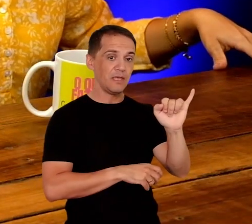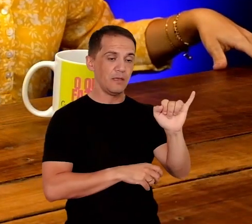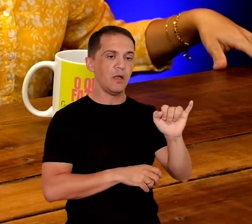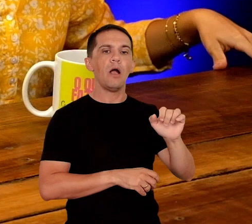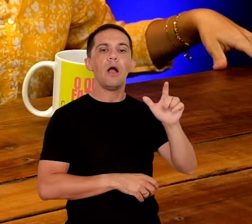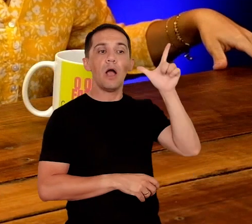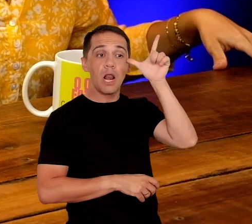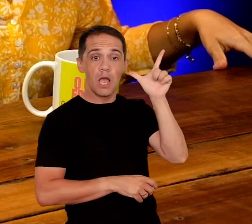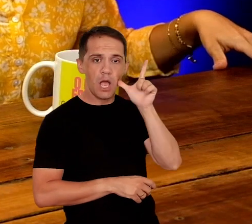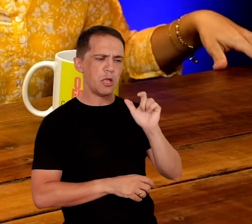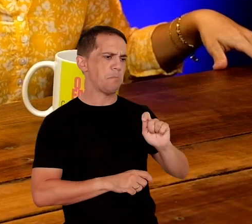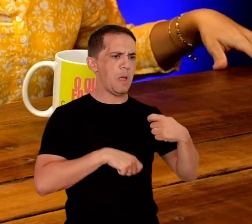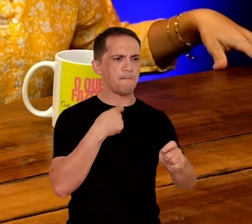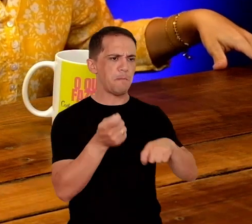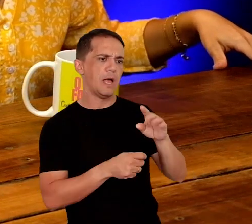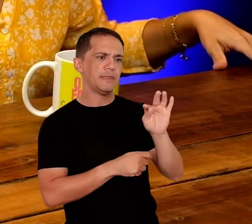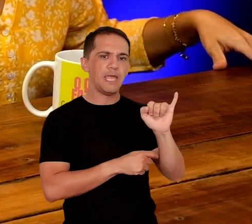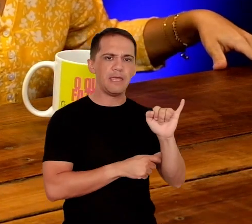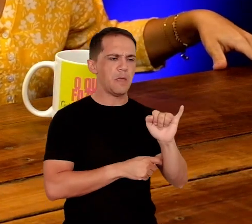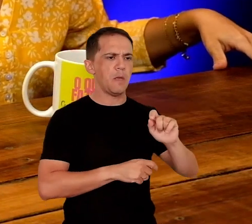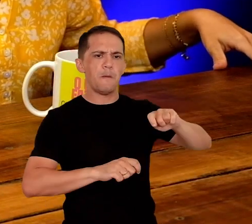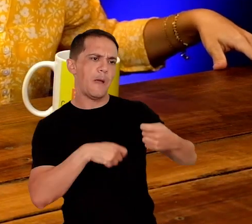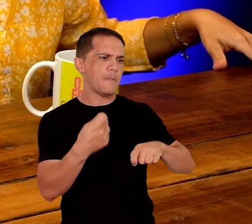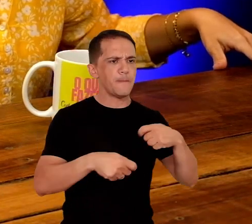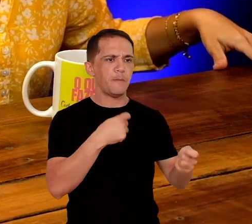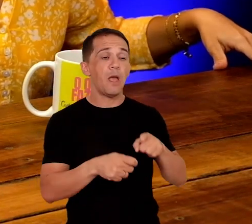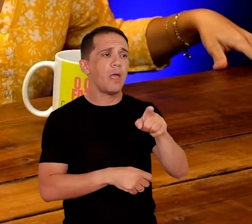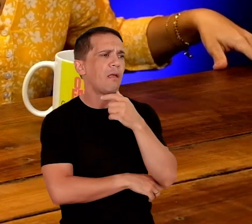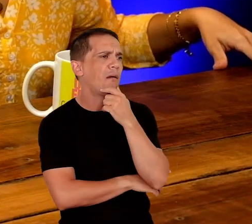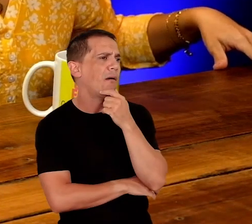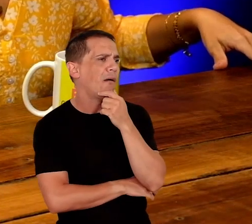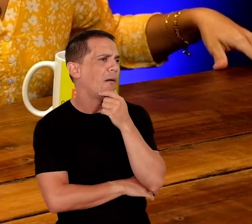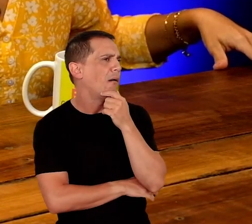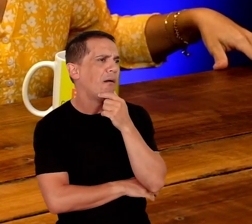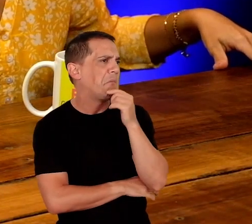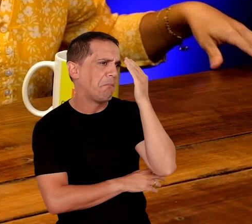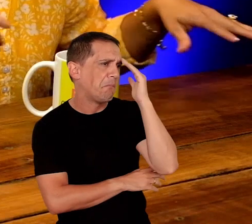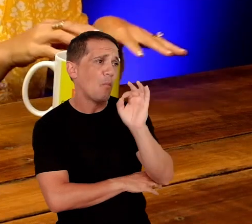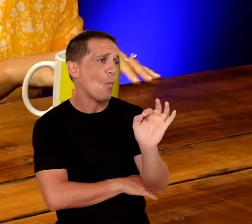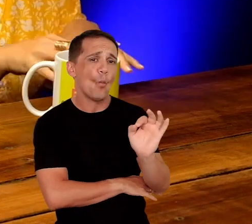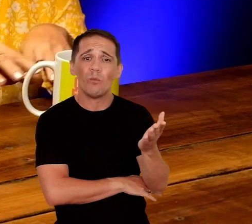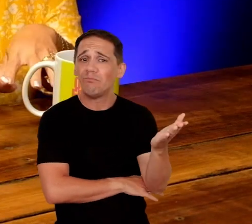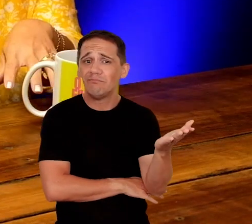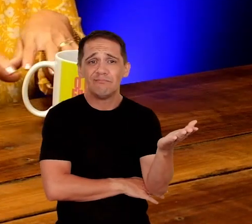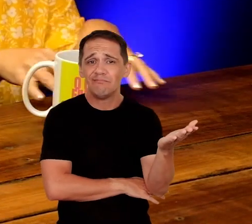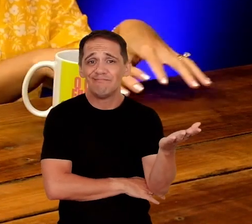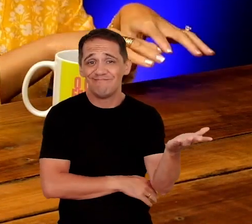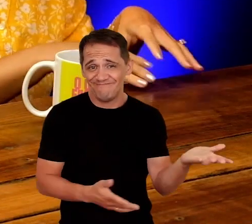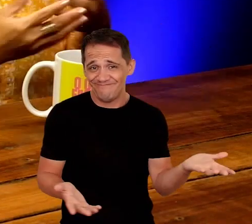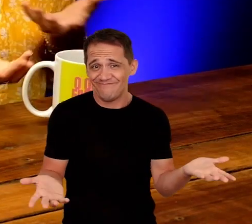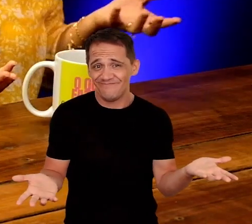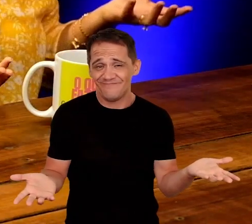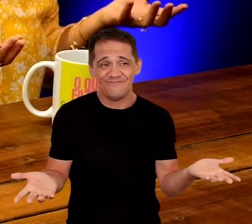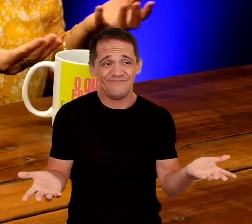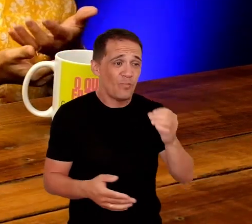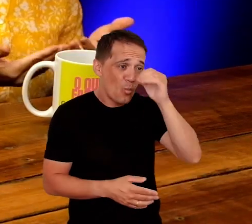ele assistir o Leandro traduzindo a área de TI, ele também não vai entender, por mais que o Leandro saiba todos os sinais. Então, isso depende também de várias áreas. É